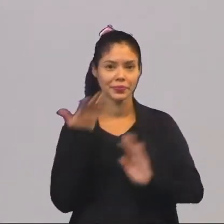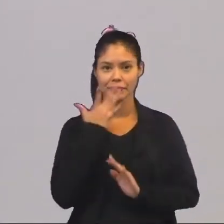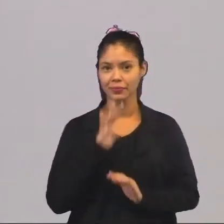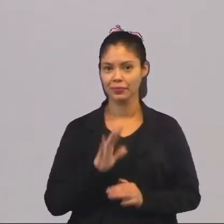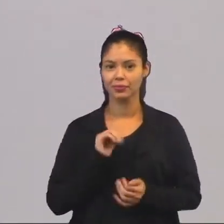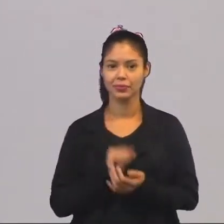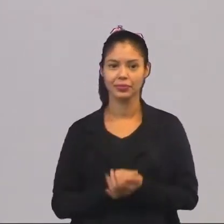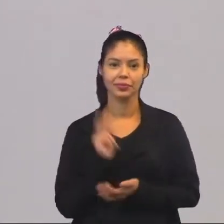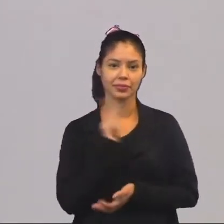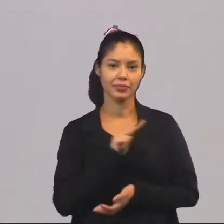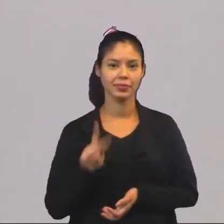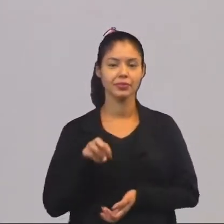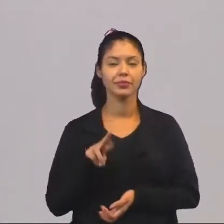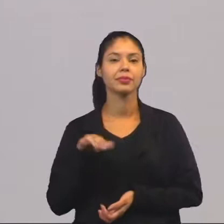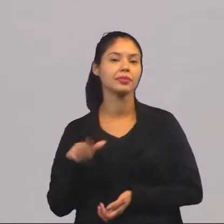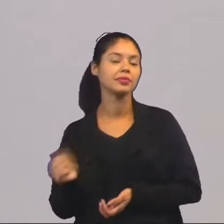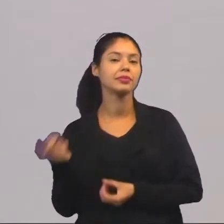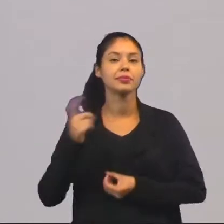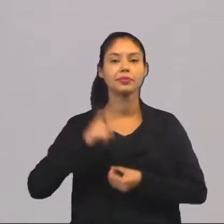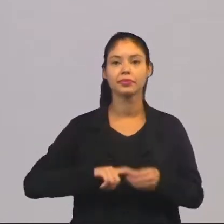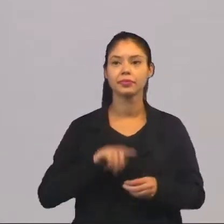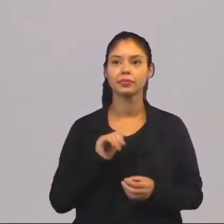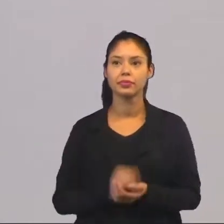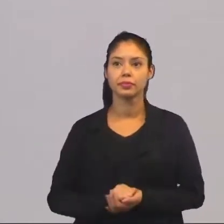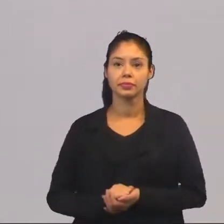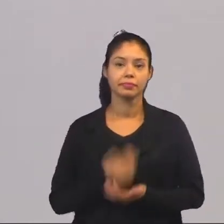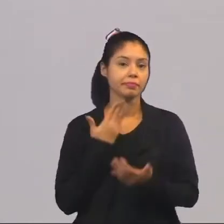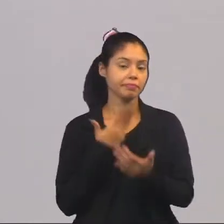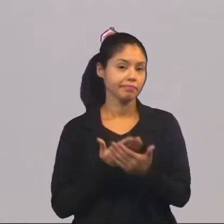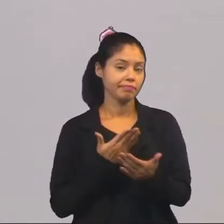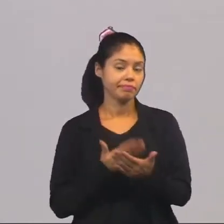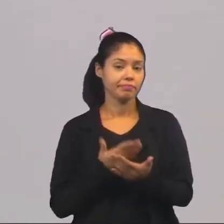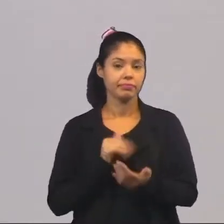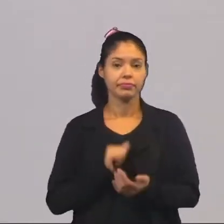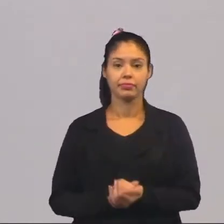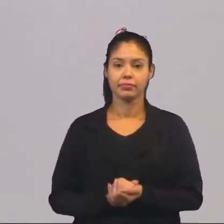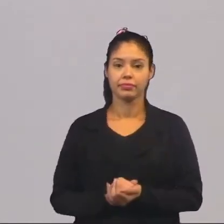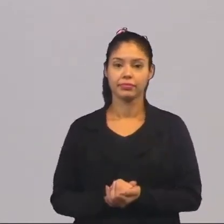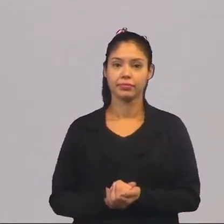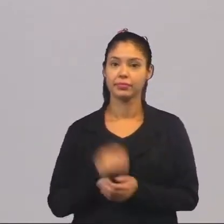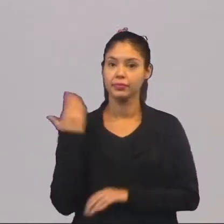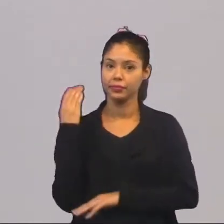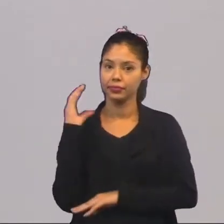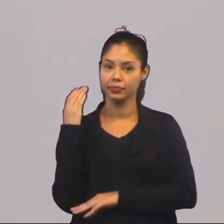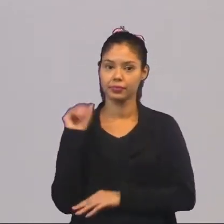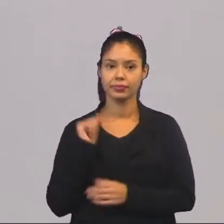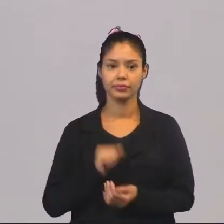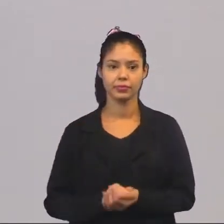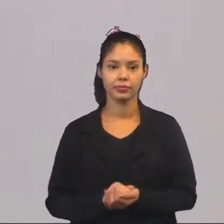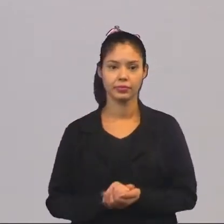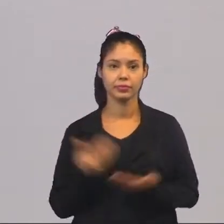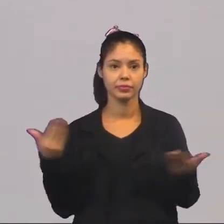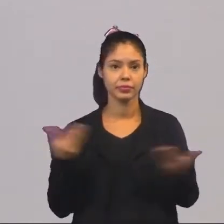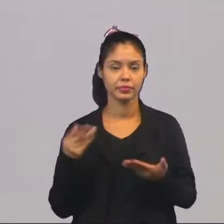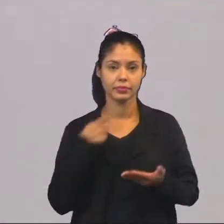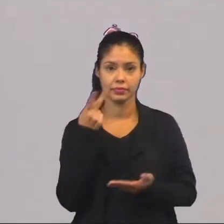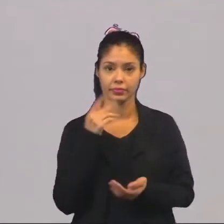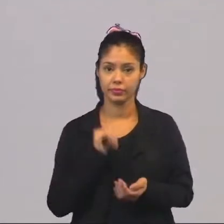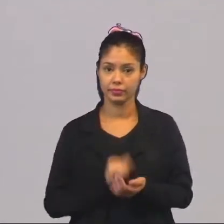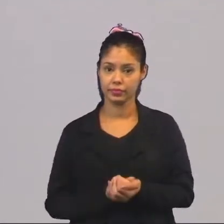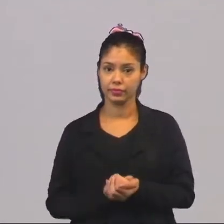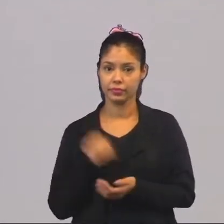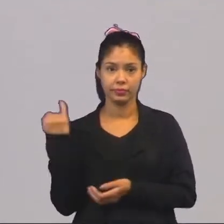Olá, crianças, eu sou a professora Marina, estamos de volta para a nossa aula de ciências e nós estamos falando